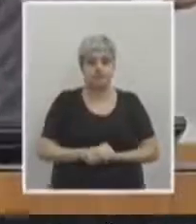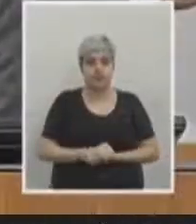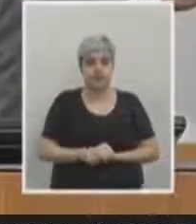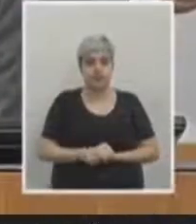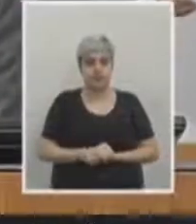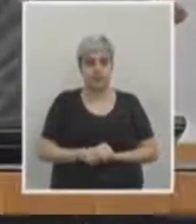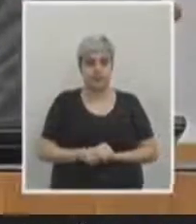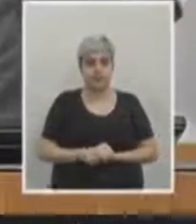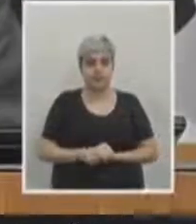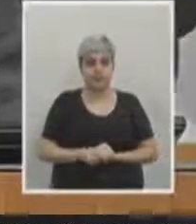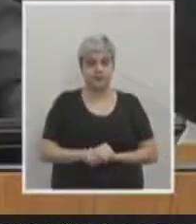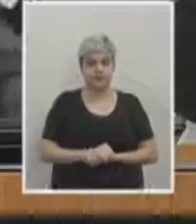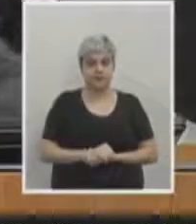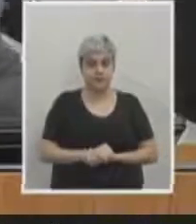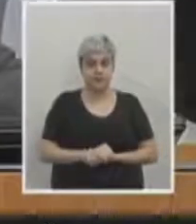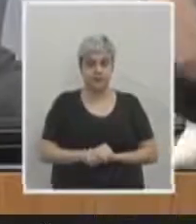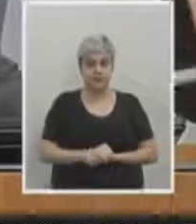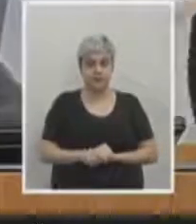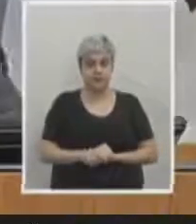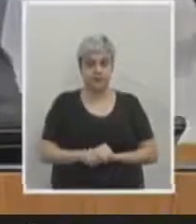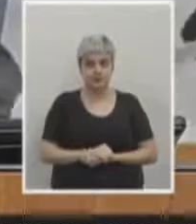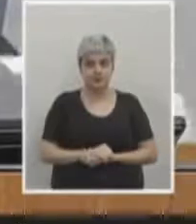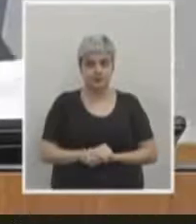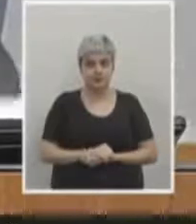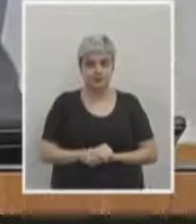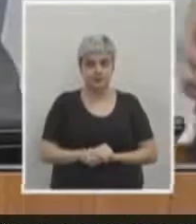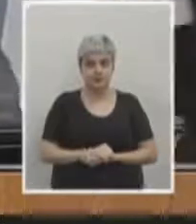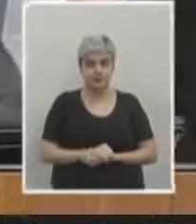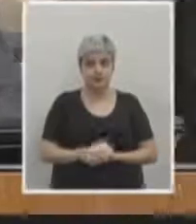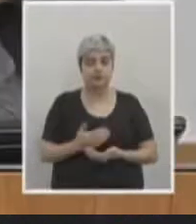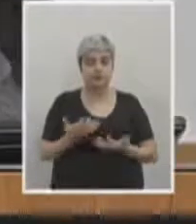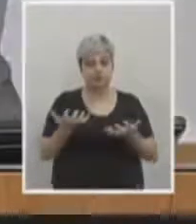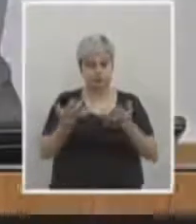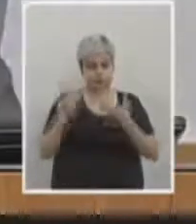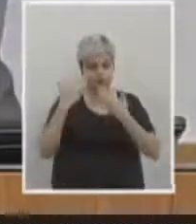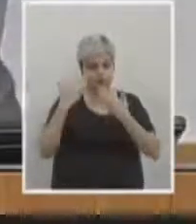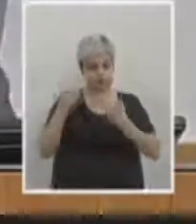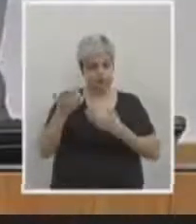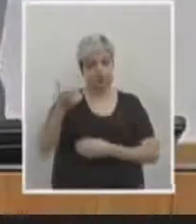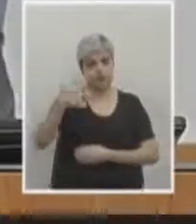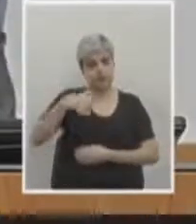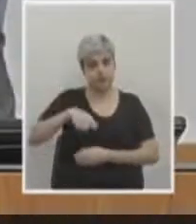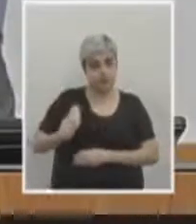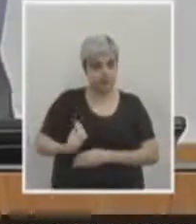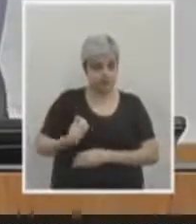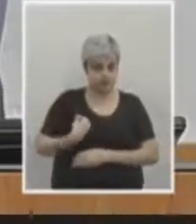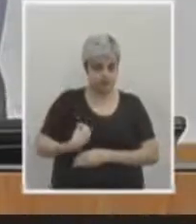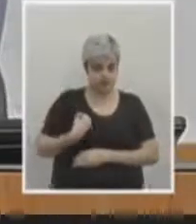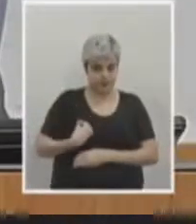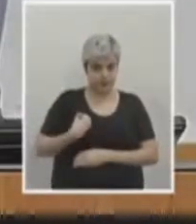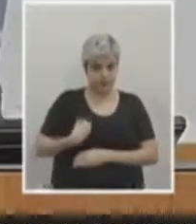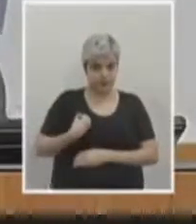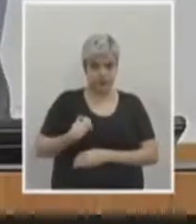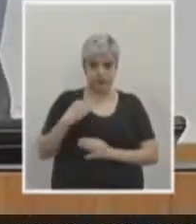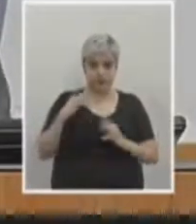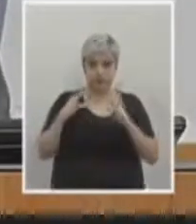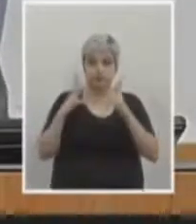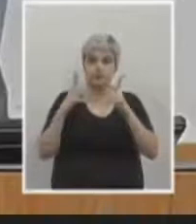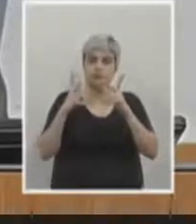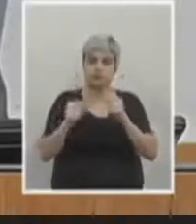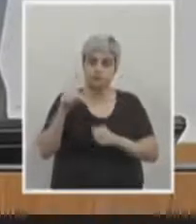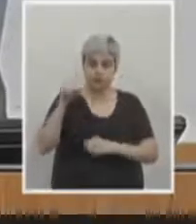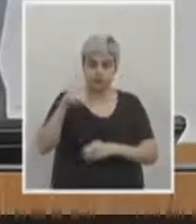Ok. Então, antes de voltar aqui a palavra, só agradecer mais uma vez a participação de todas as pessoas aqui na